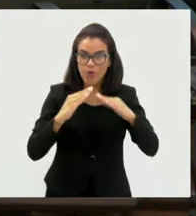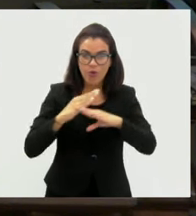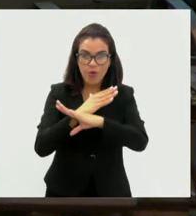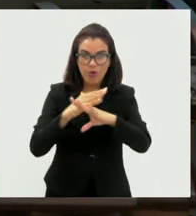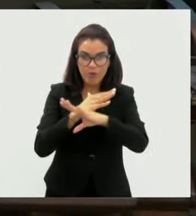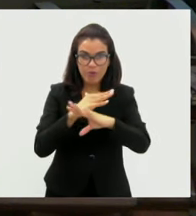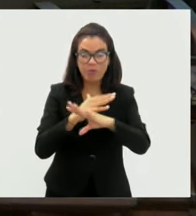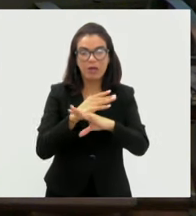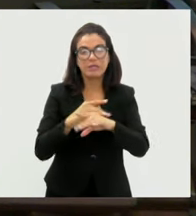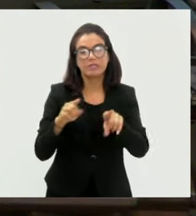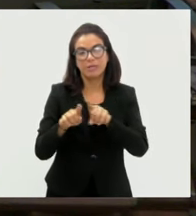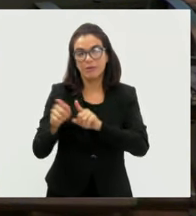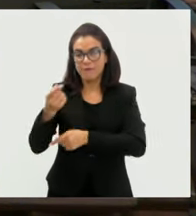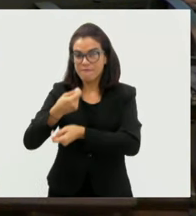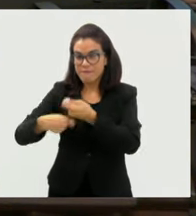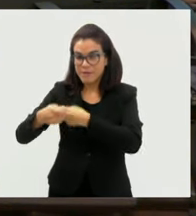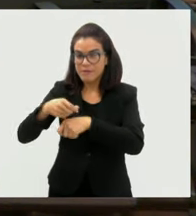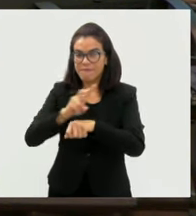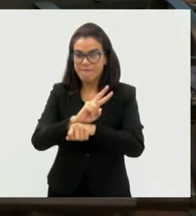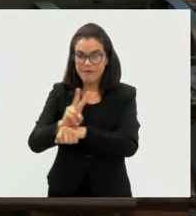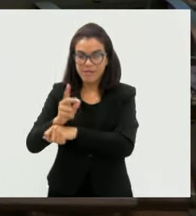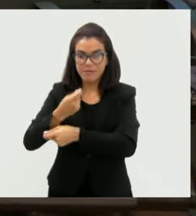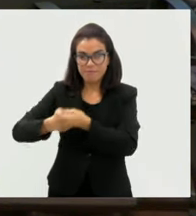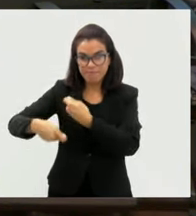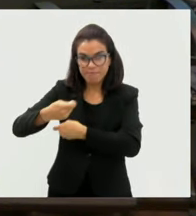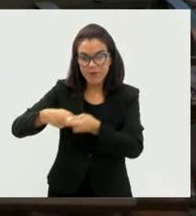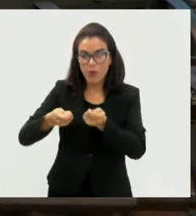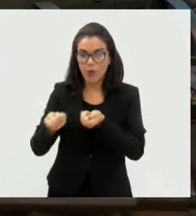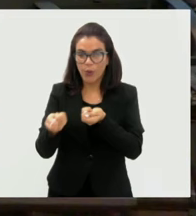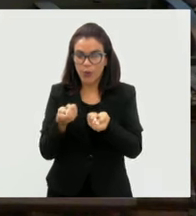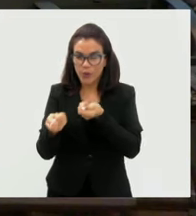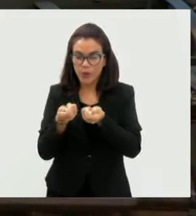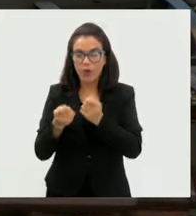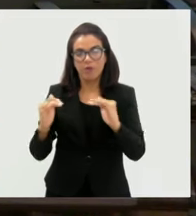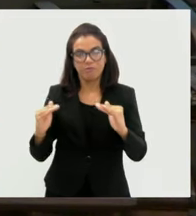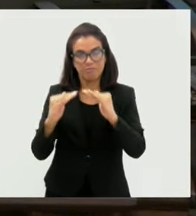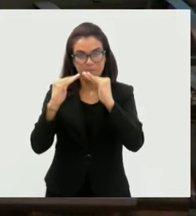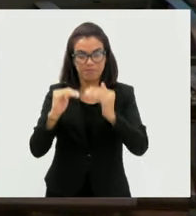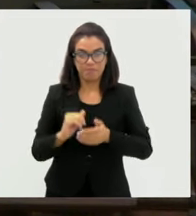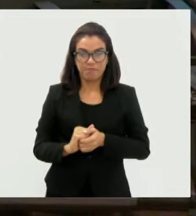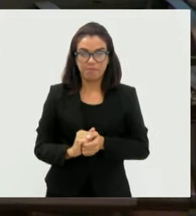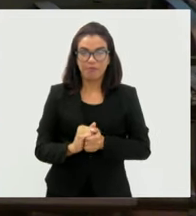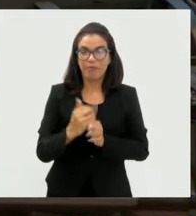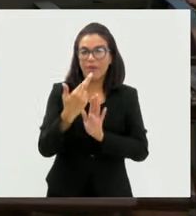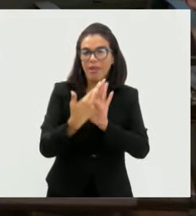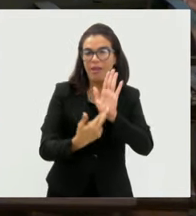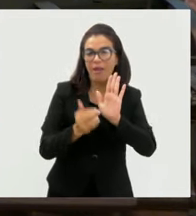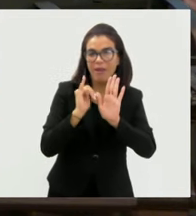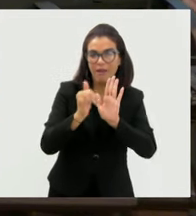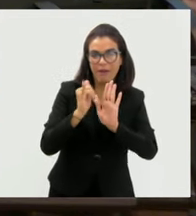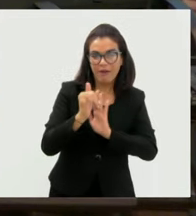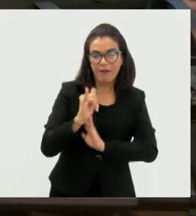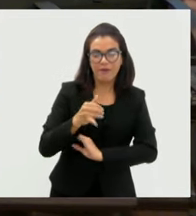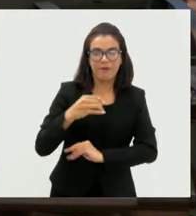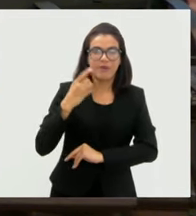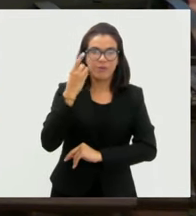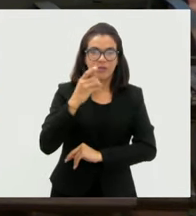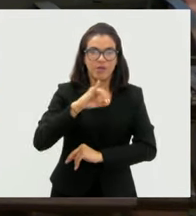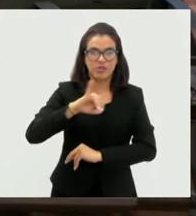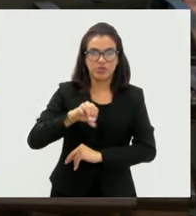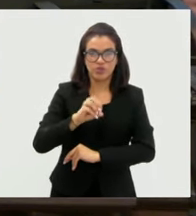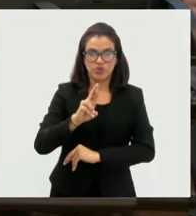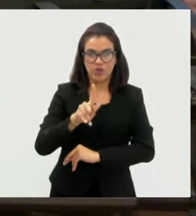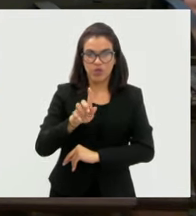Orçamento, Finanças, Fiscalização Financeira e Controle favorável. Relatores, deputados Jorge Felipe Neto, Tiago